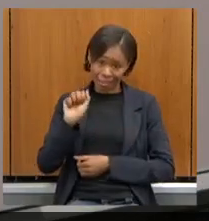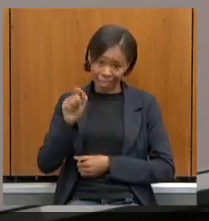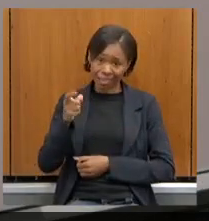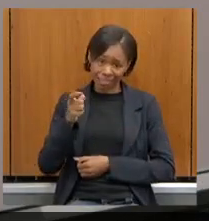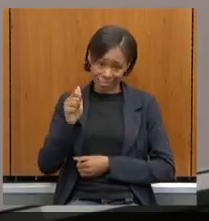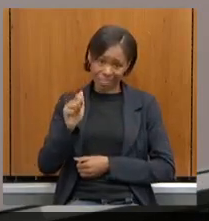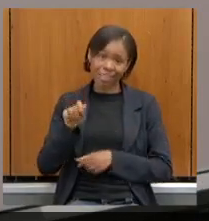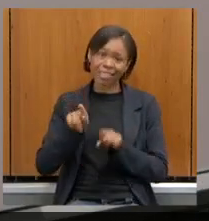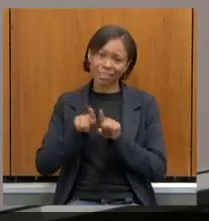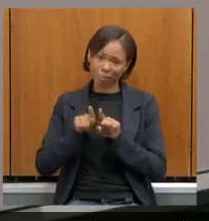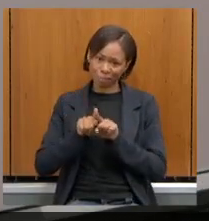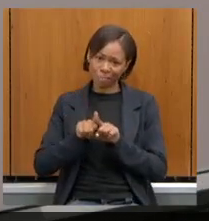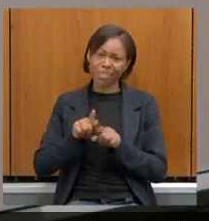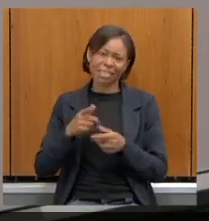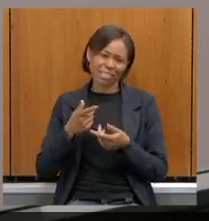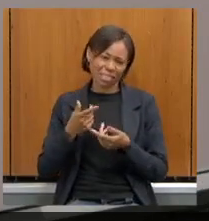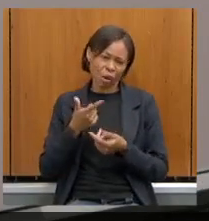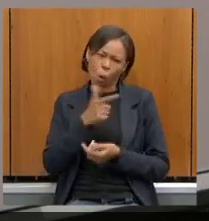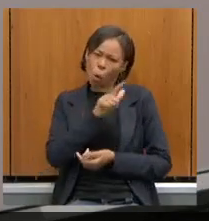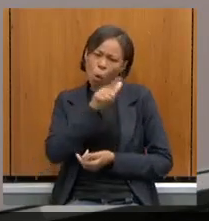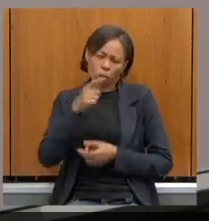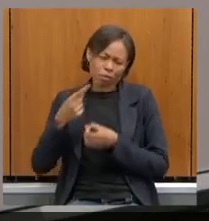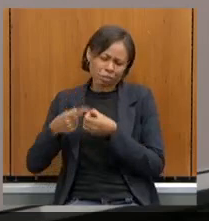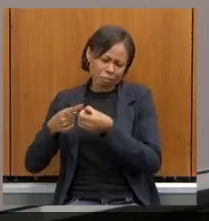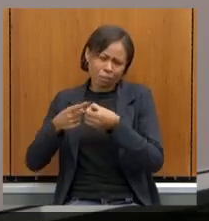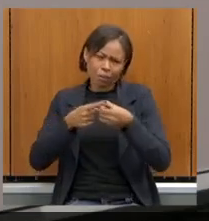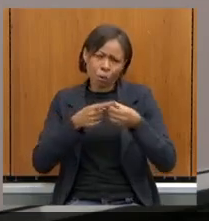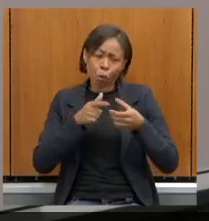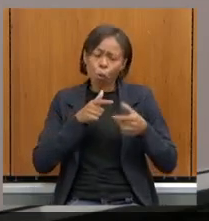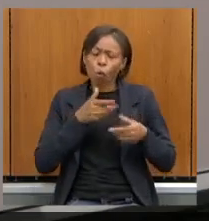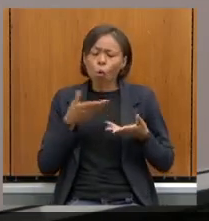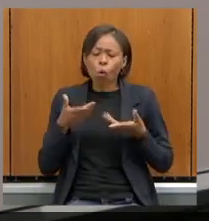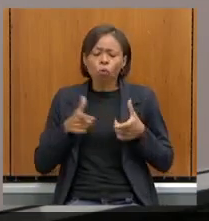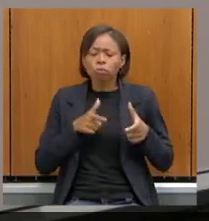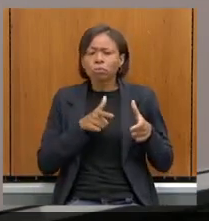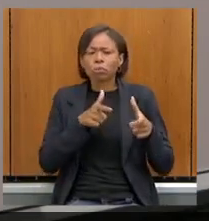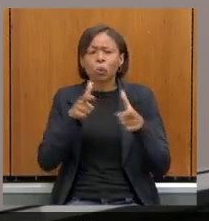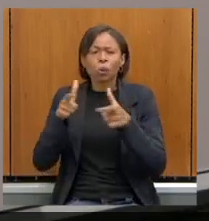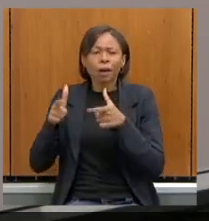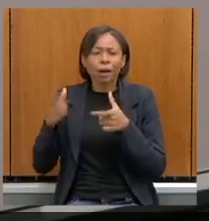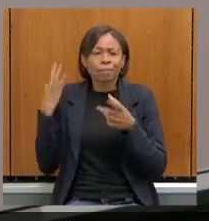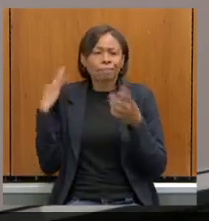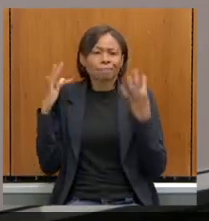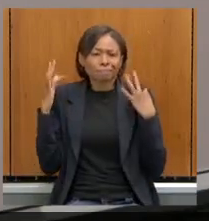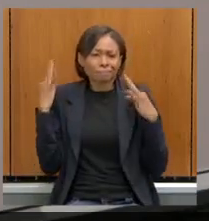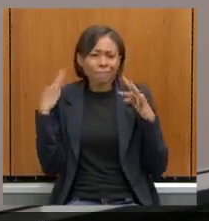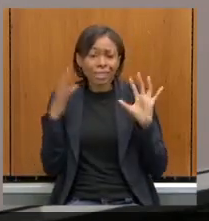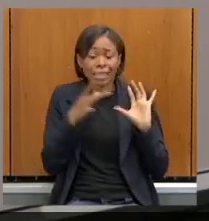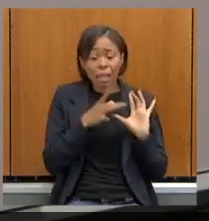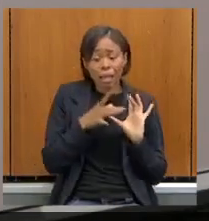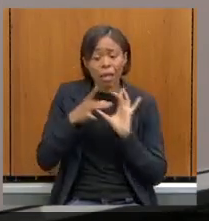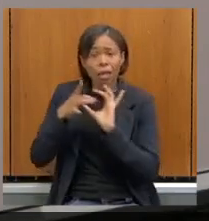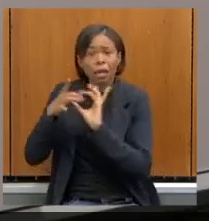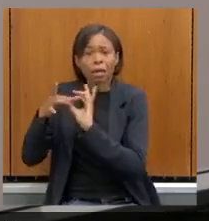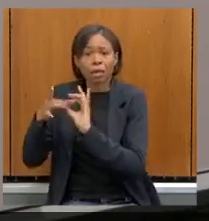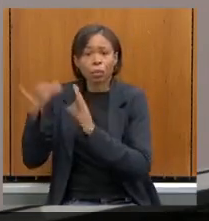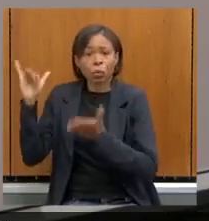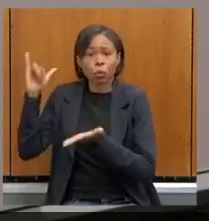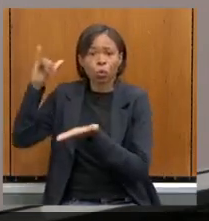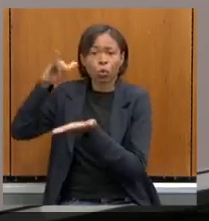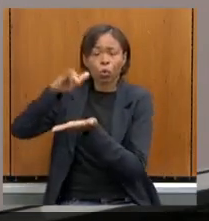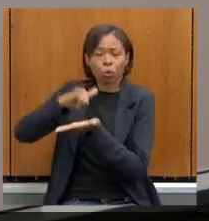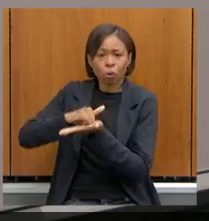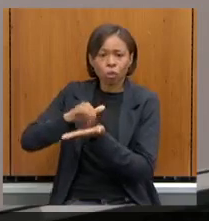Poços de Caldas está, enfim, os principais destinos turísticos ao aeroporto de Confins, de forma direta